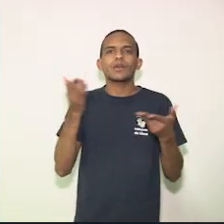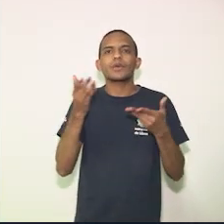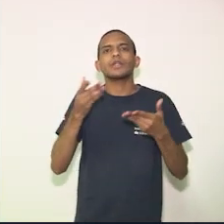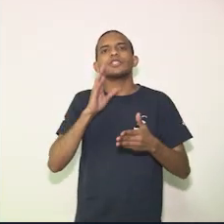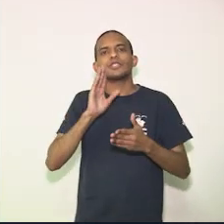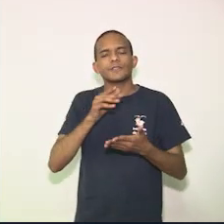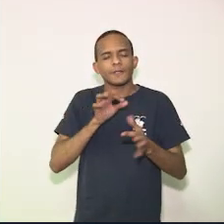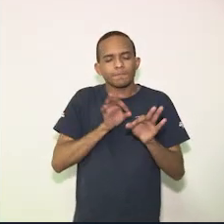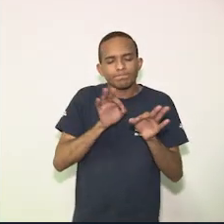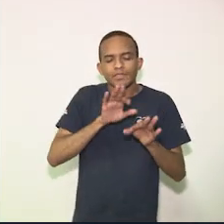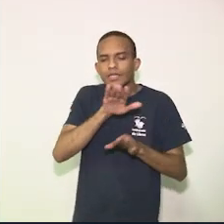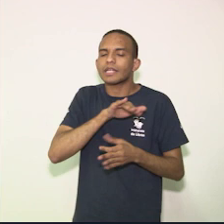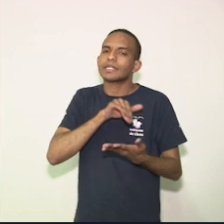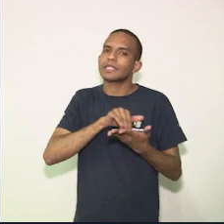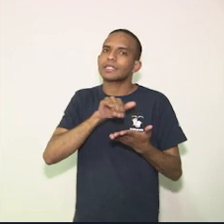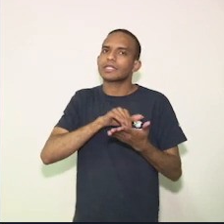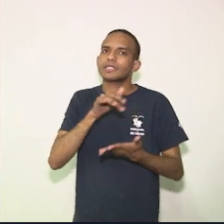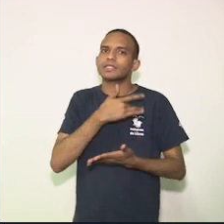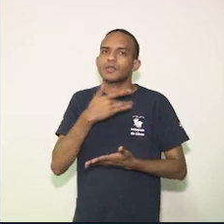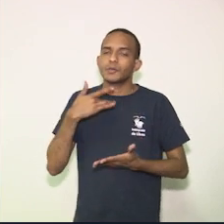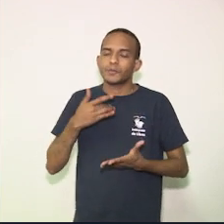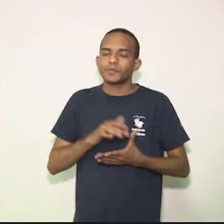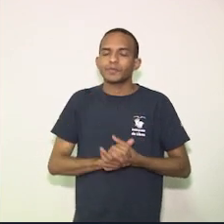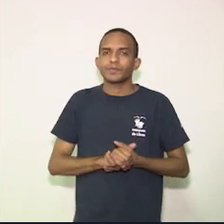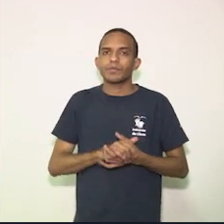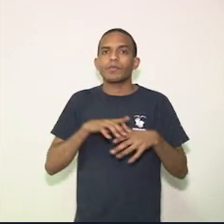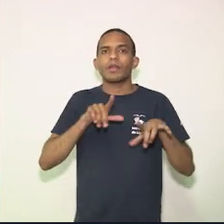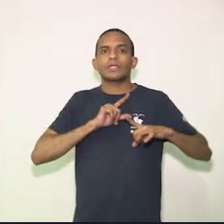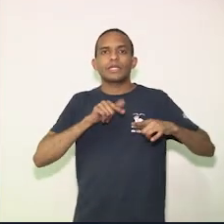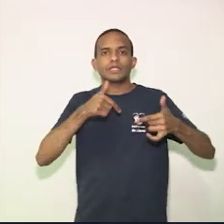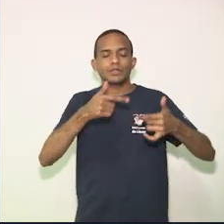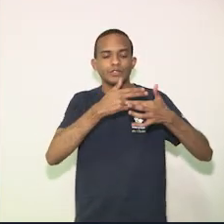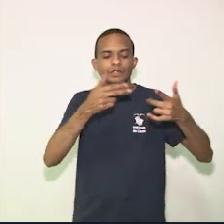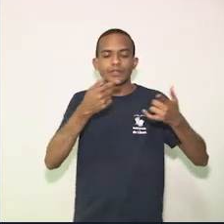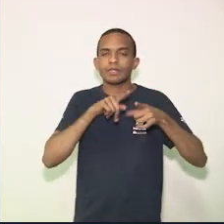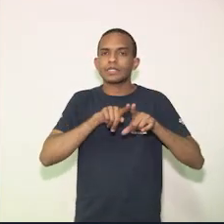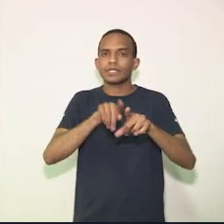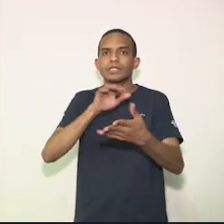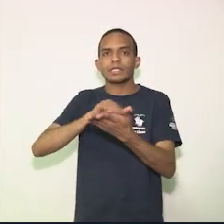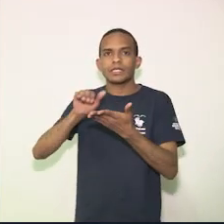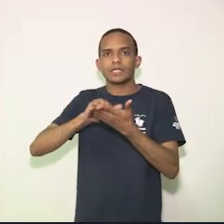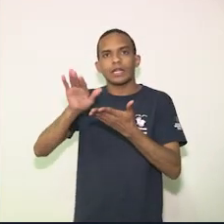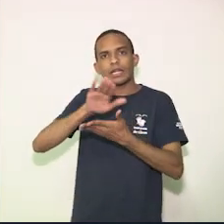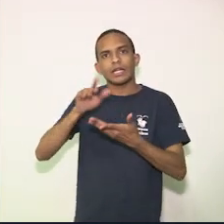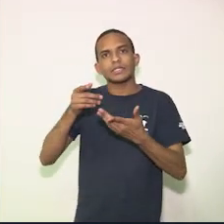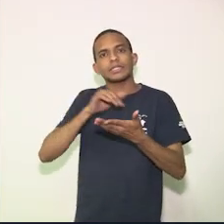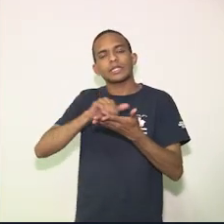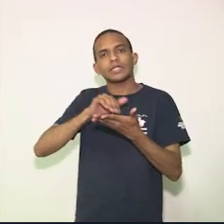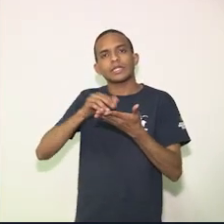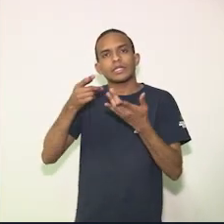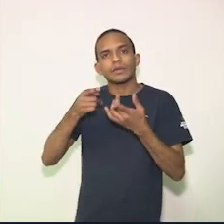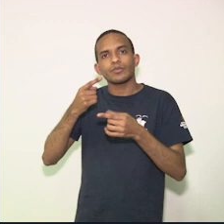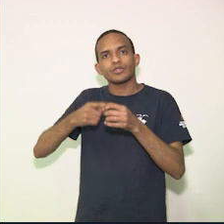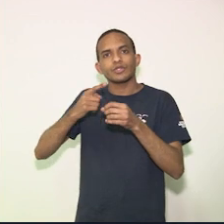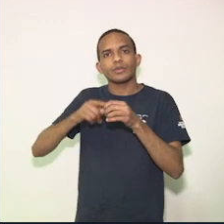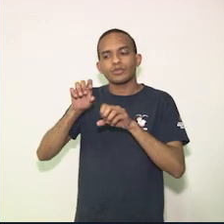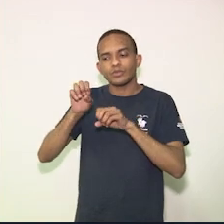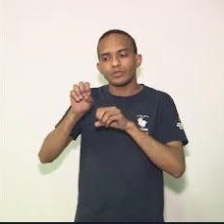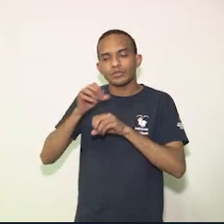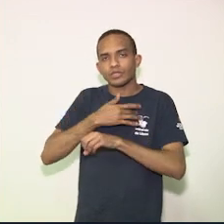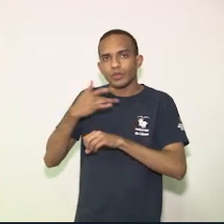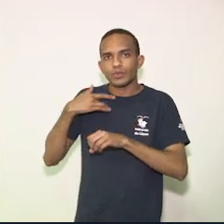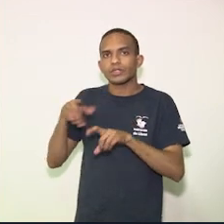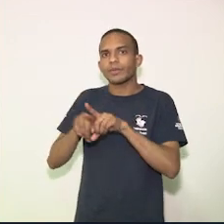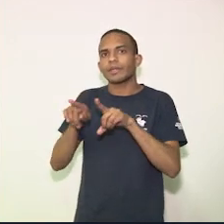pela Secretaria de Saúde. No caso da ação intersecretarial com a Secretaria, entre a Secretaria Municipal de